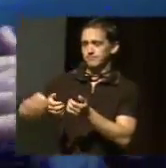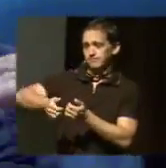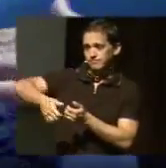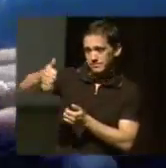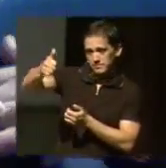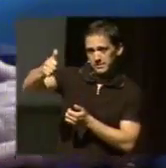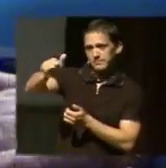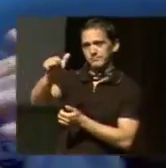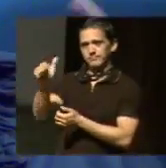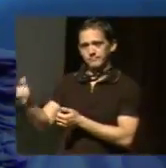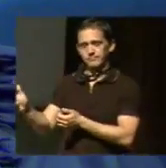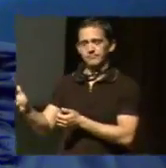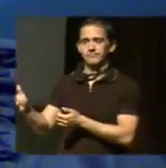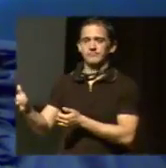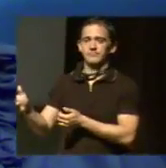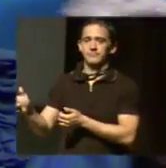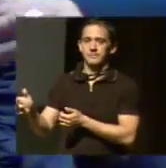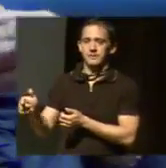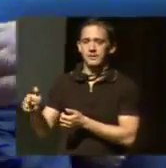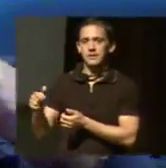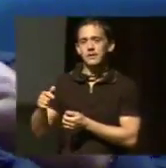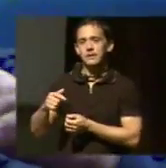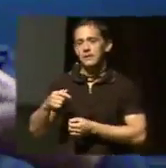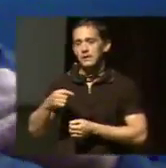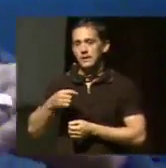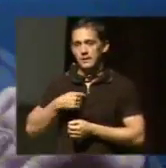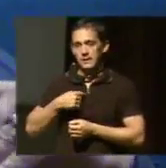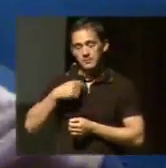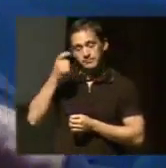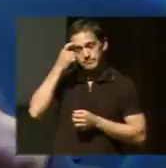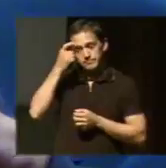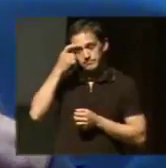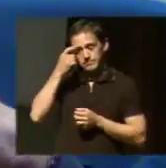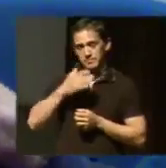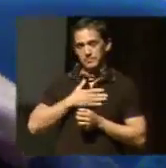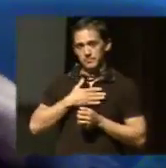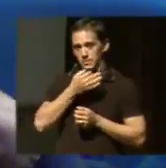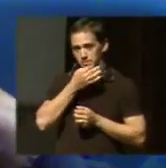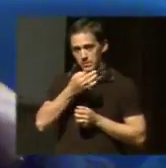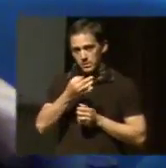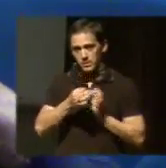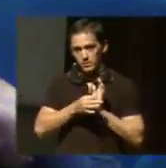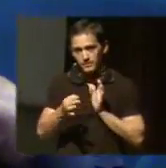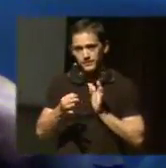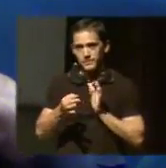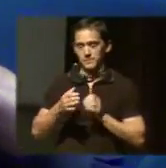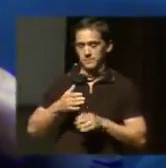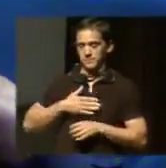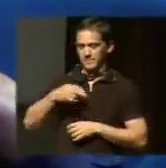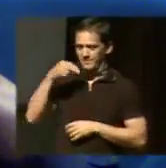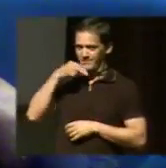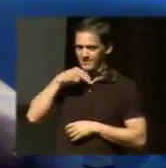isso porque, sinceramente, eu tenho um ditado comigo. Os meus netos,